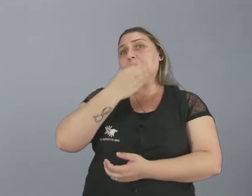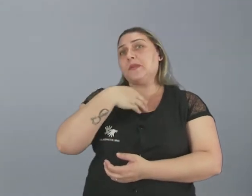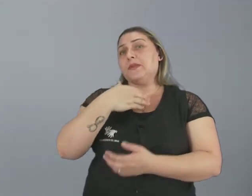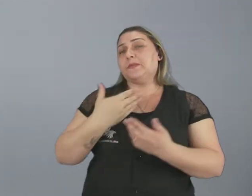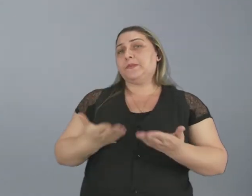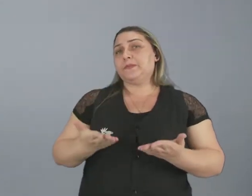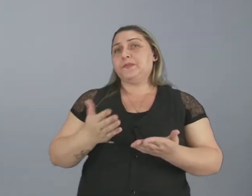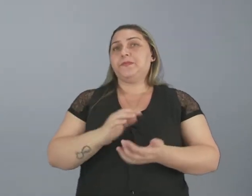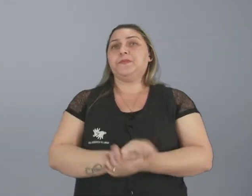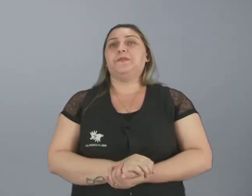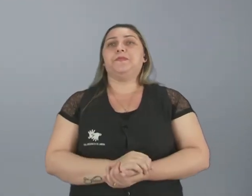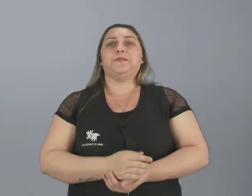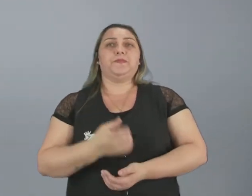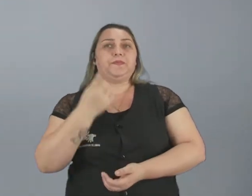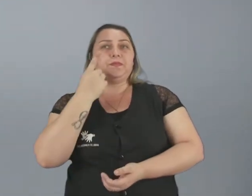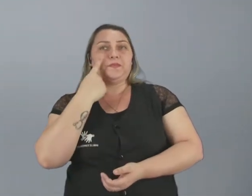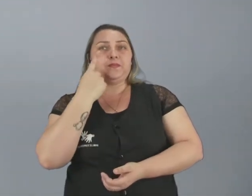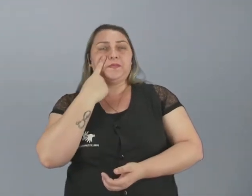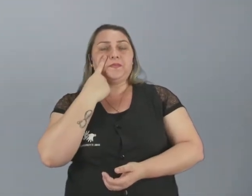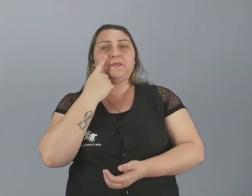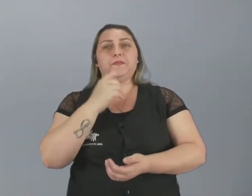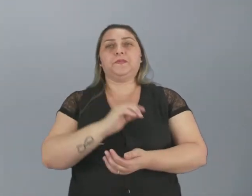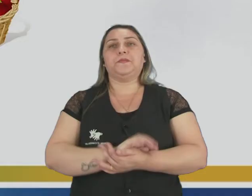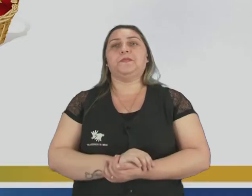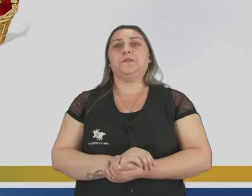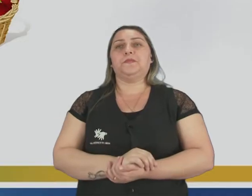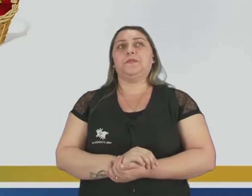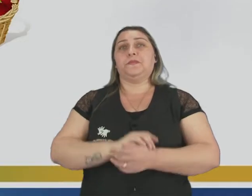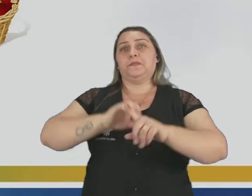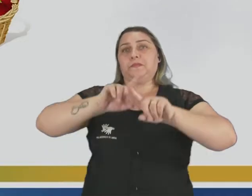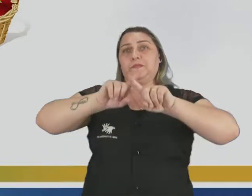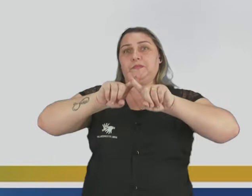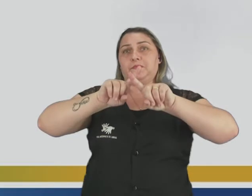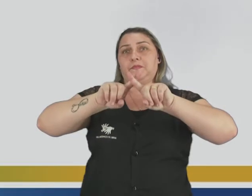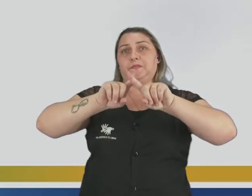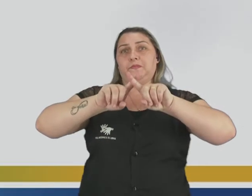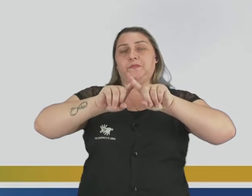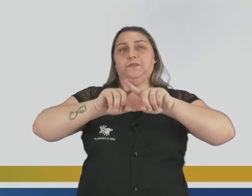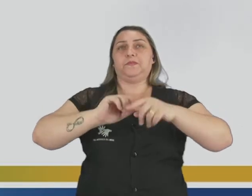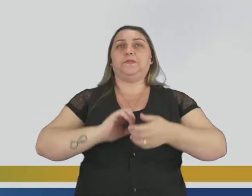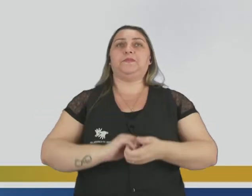maçãs, né? Veja bem como vai ficar isso na multiplicação.